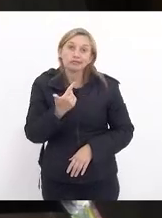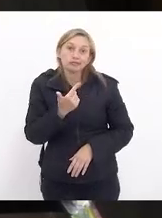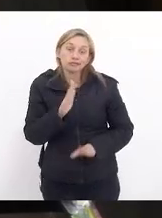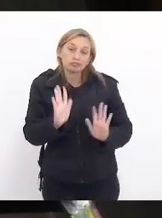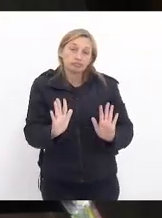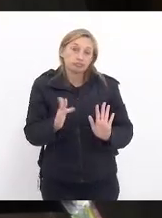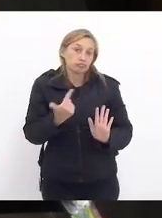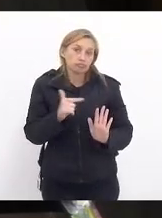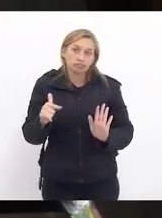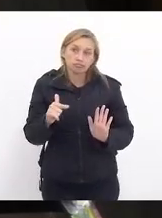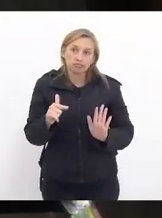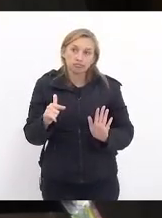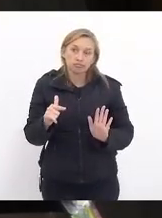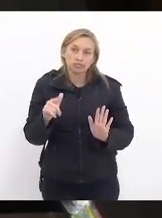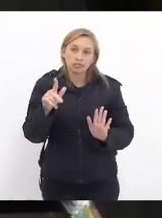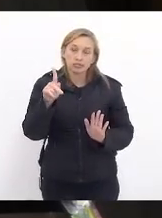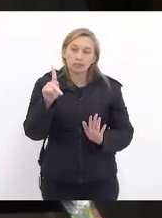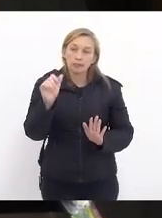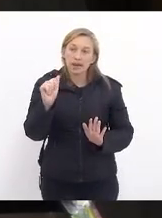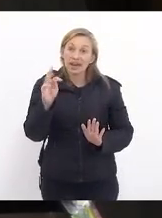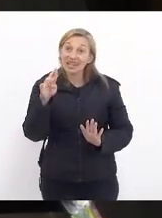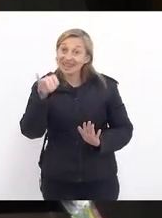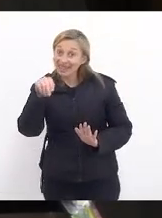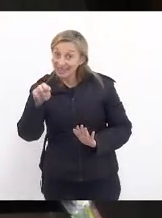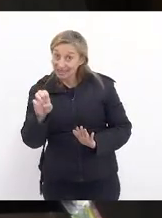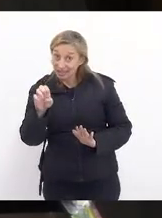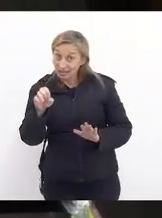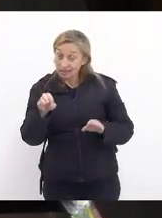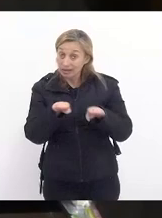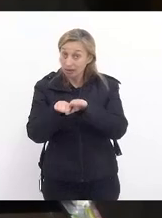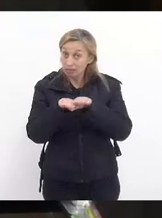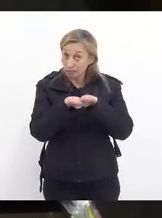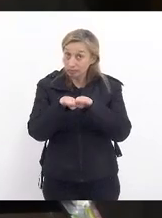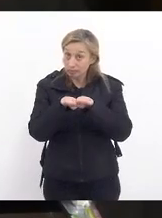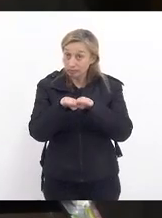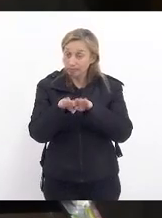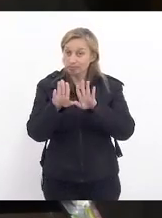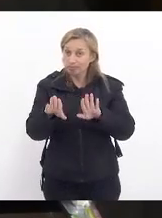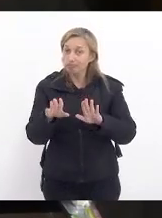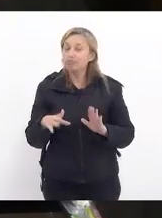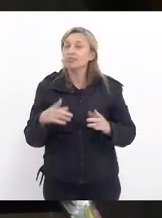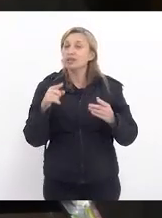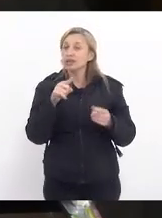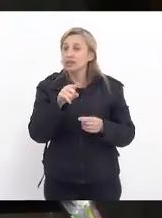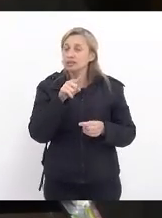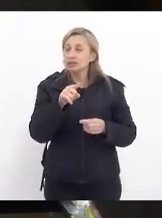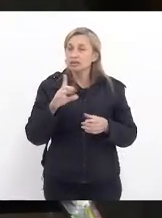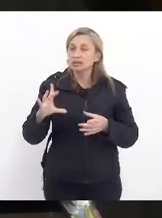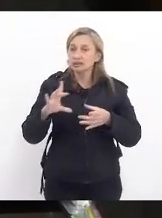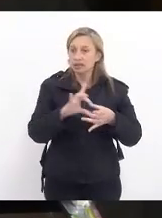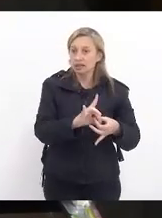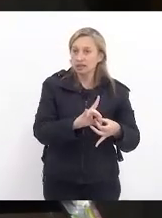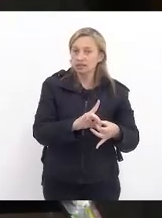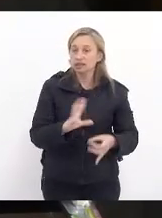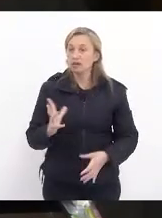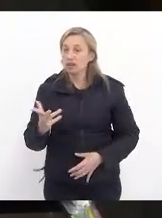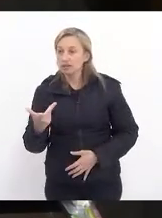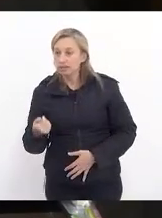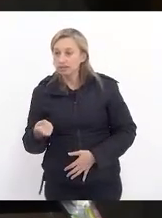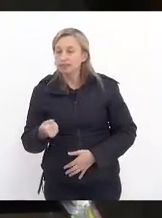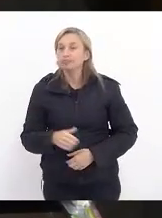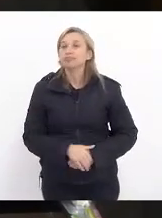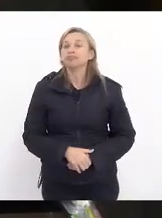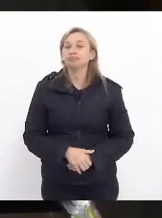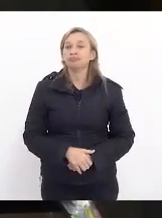teremos a paridade Esse aspecto da integralidade da parede